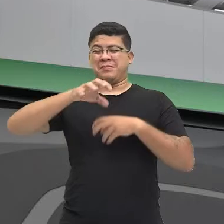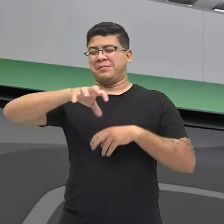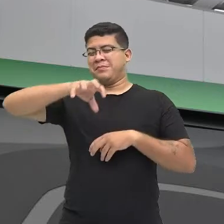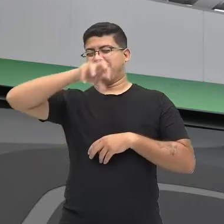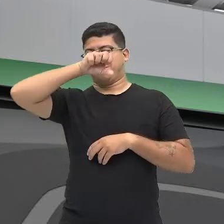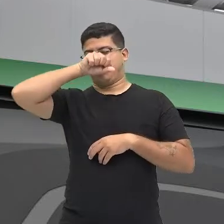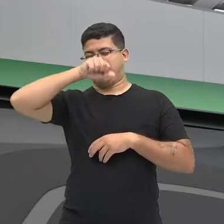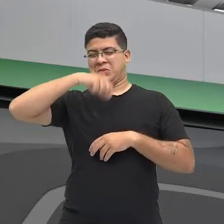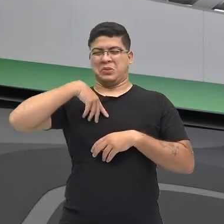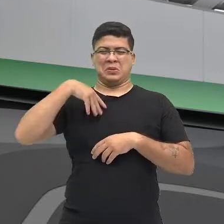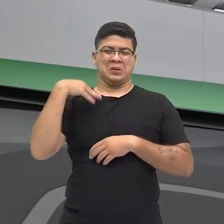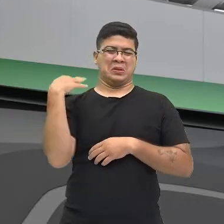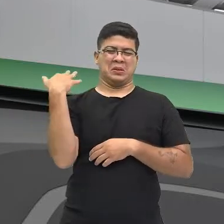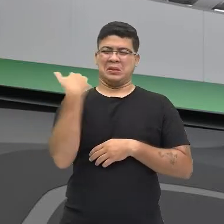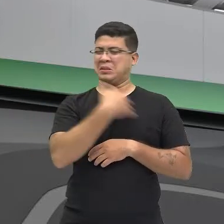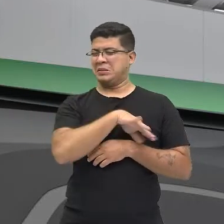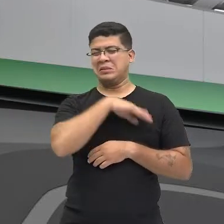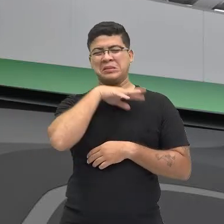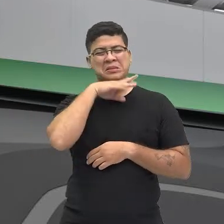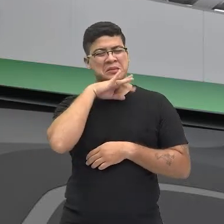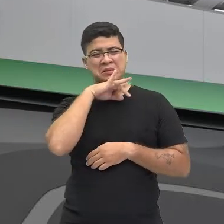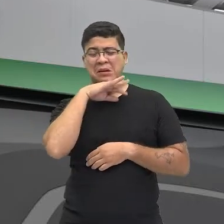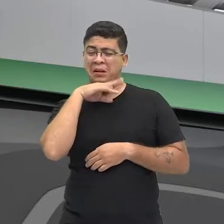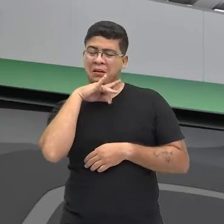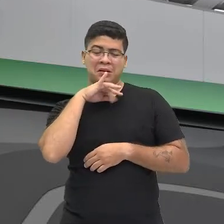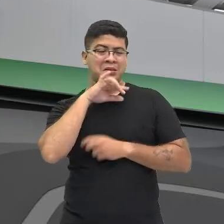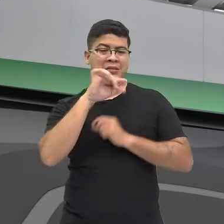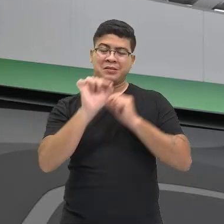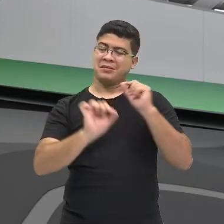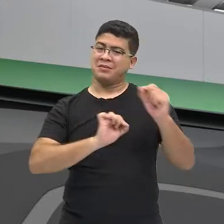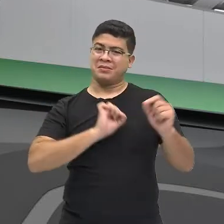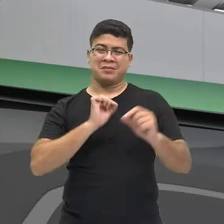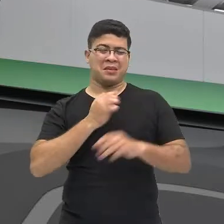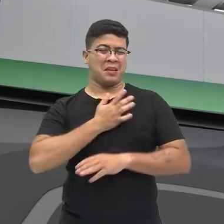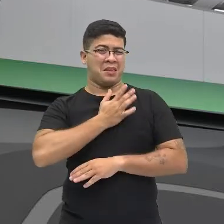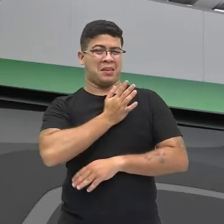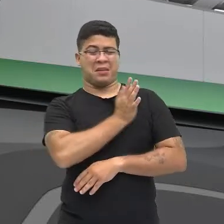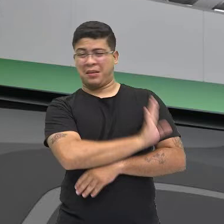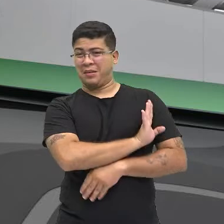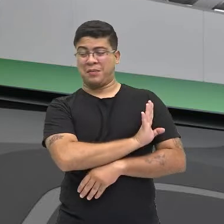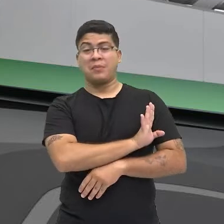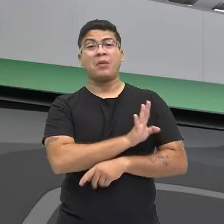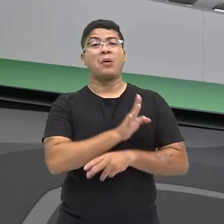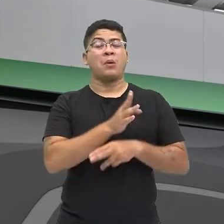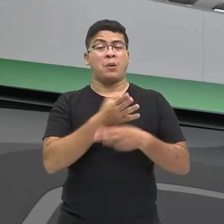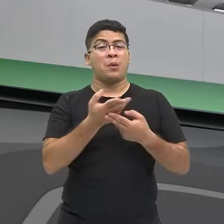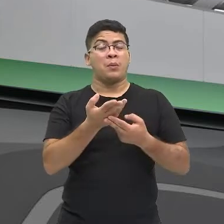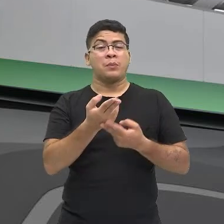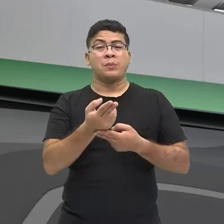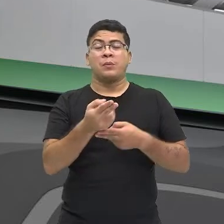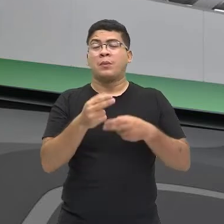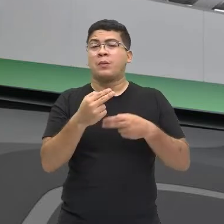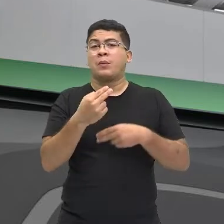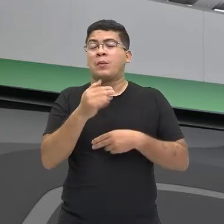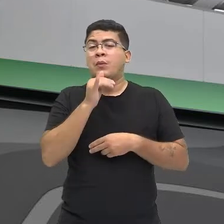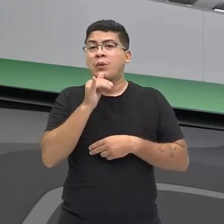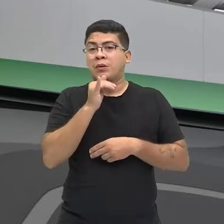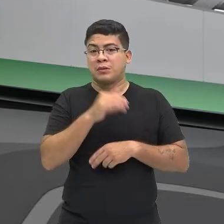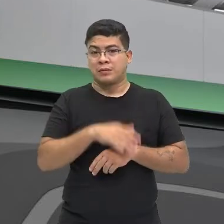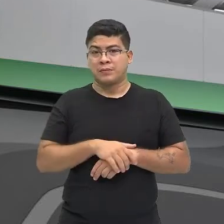têm aromas agradáveis, como, por exemplo, o cheiro de podre mesmo e o cheiro